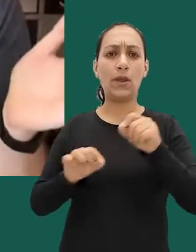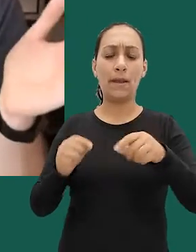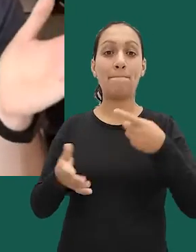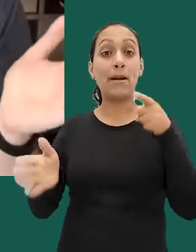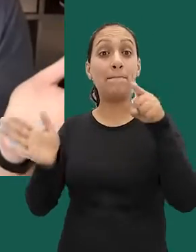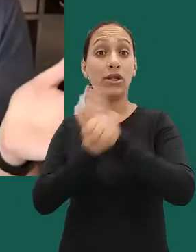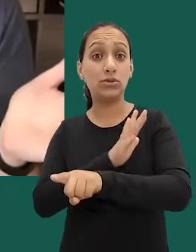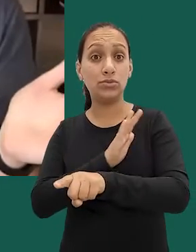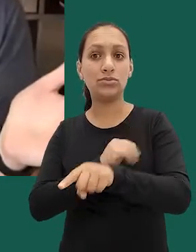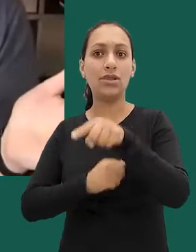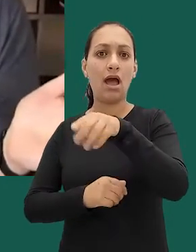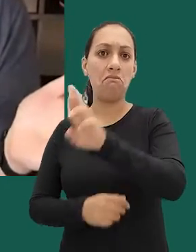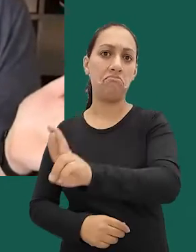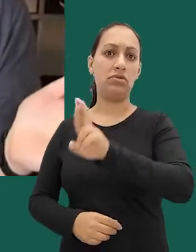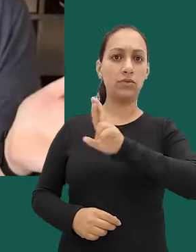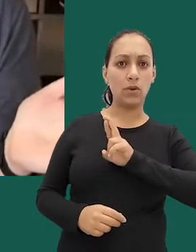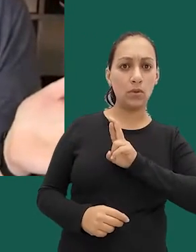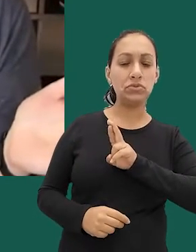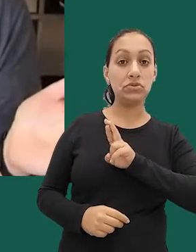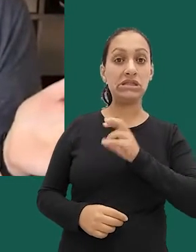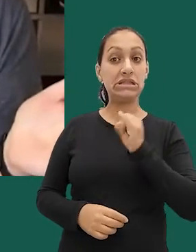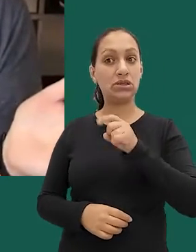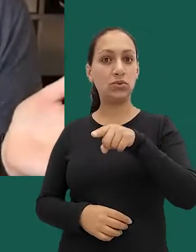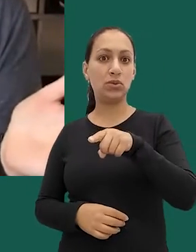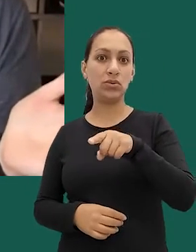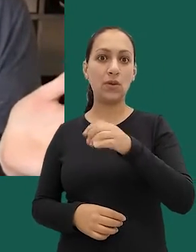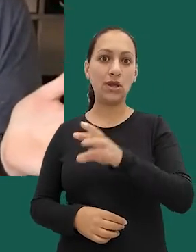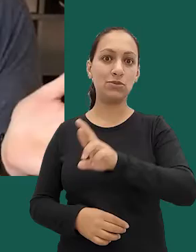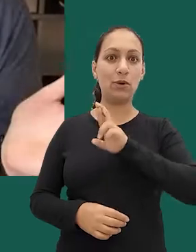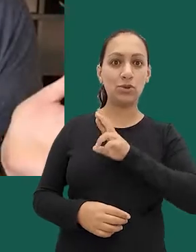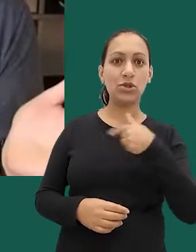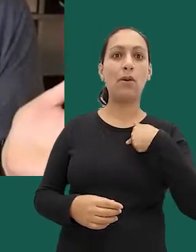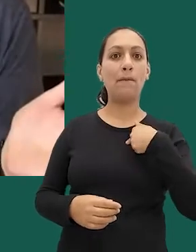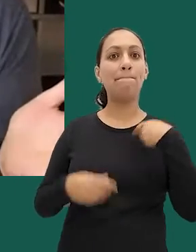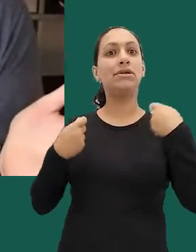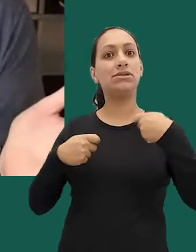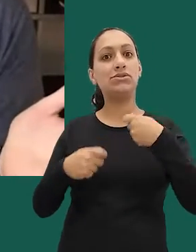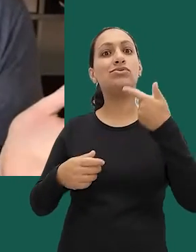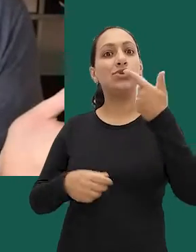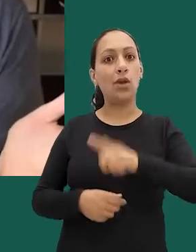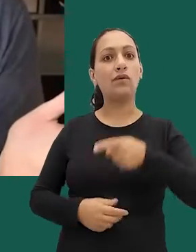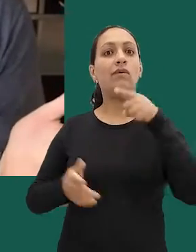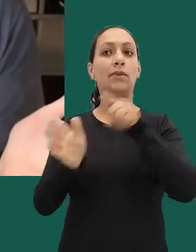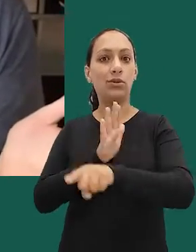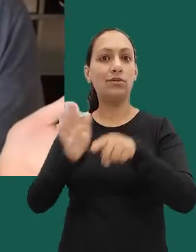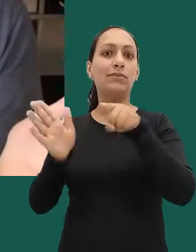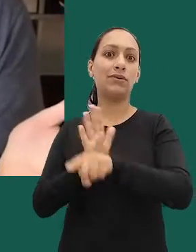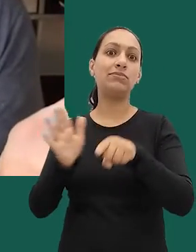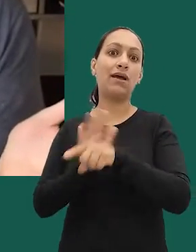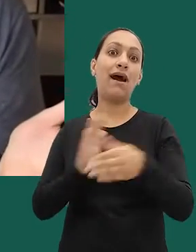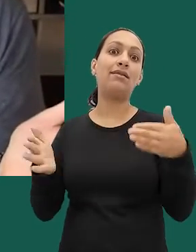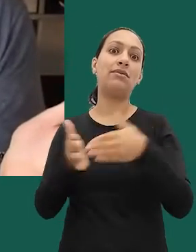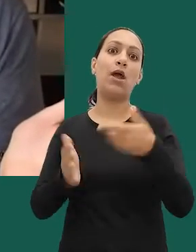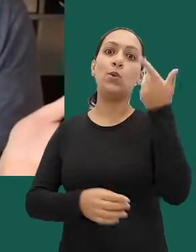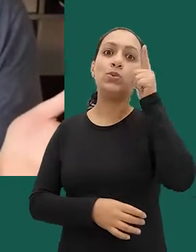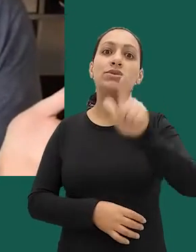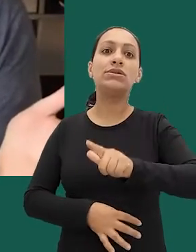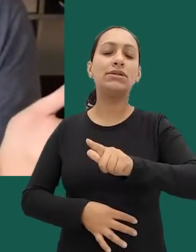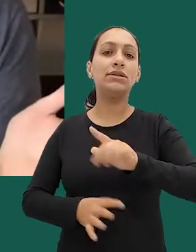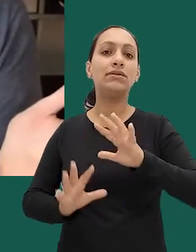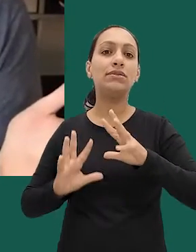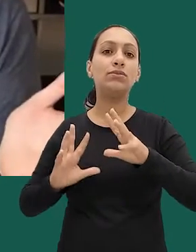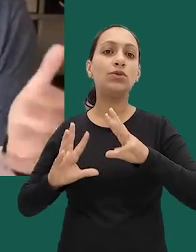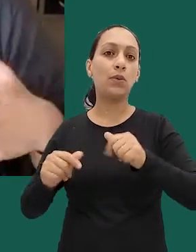uma pergunta, você responde, se você não responde com dados suficiente, eu preciso ficar te perguntando mais coisas até eu chegar onde eu tenho.